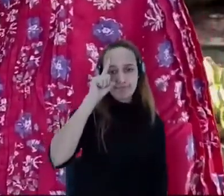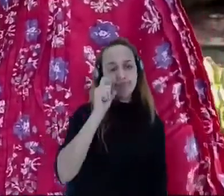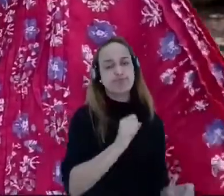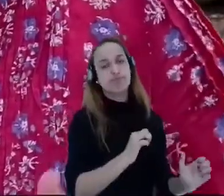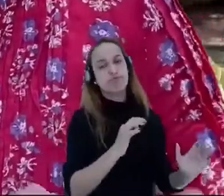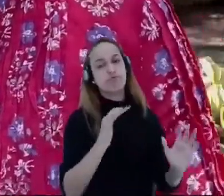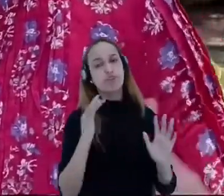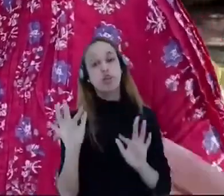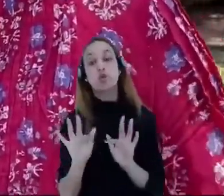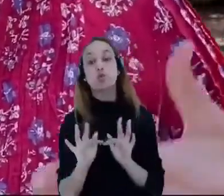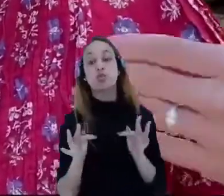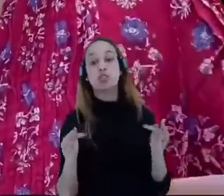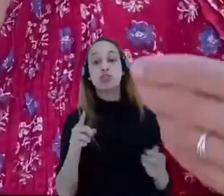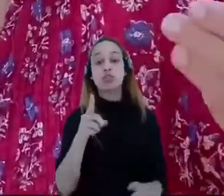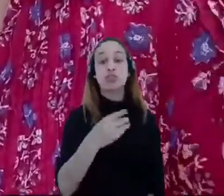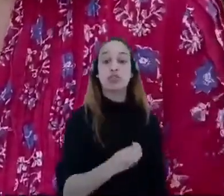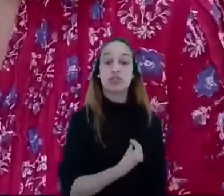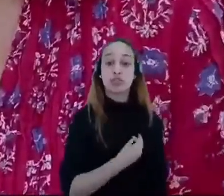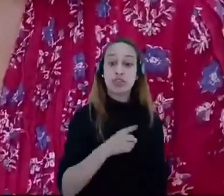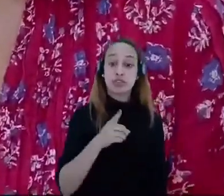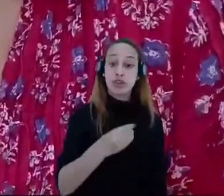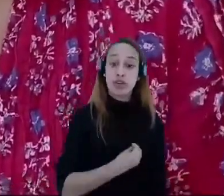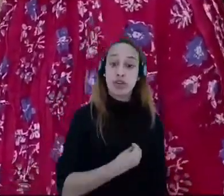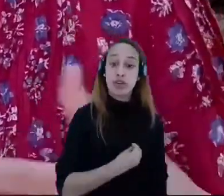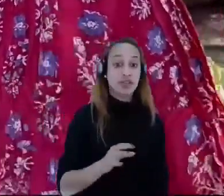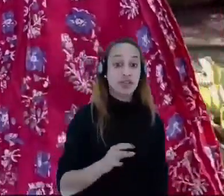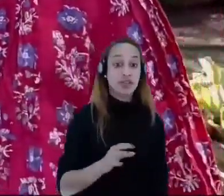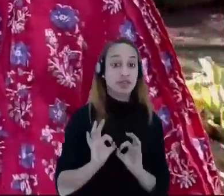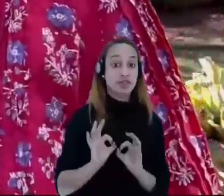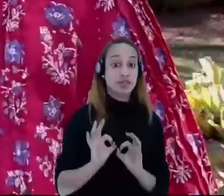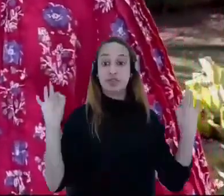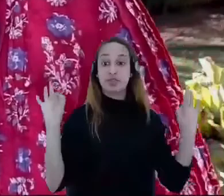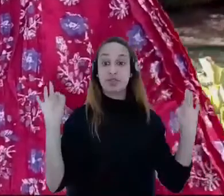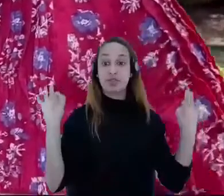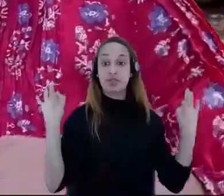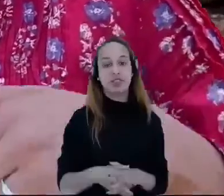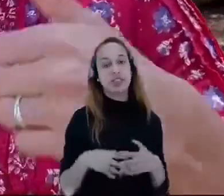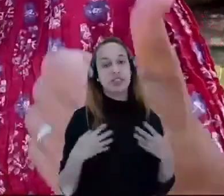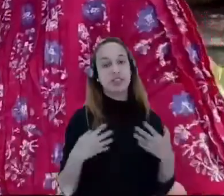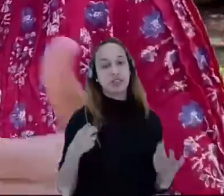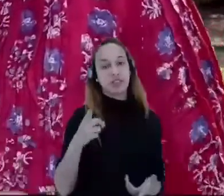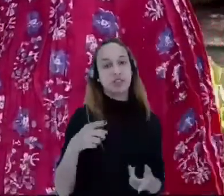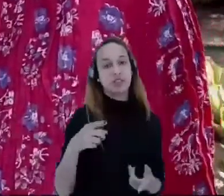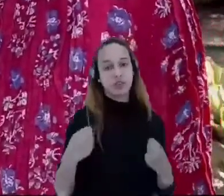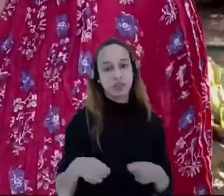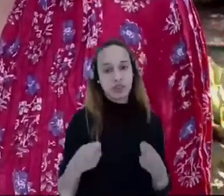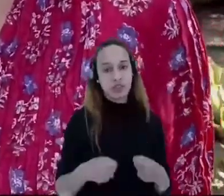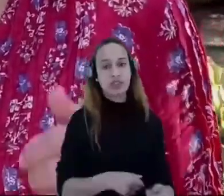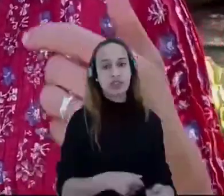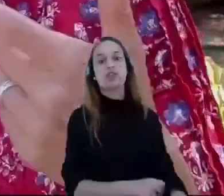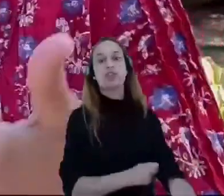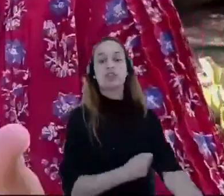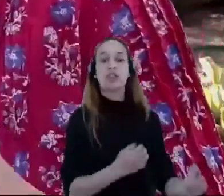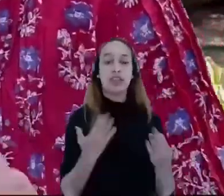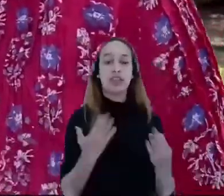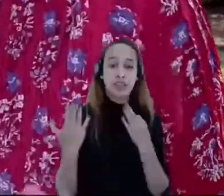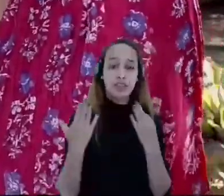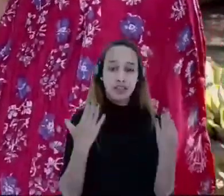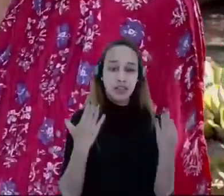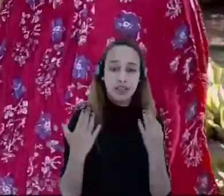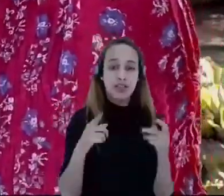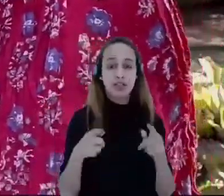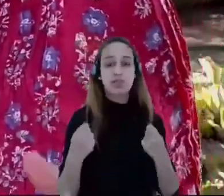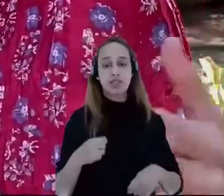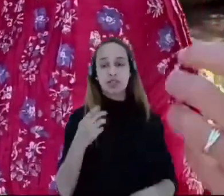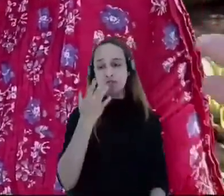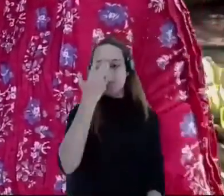do teu dia a dia, a sua vida esteja mais plena? Então, se você precisa de terapia, se você precisa meditar,